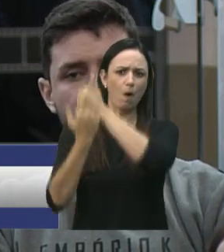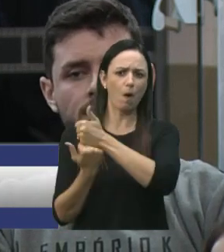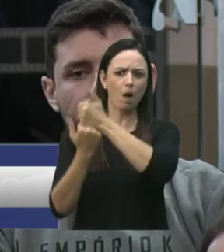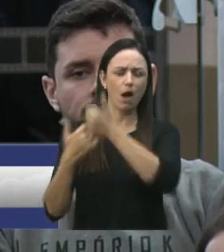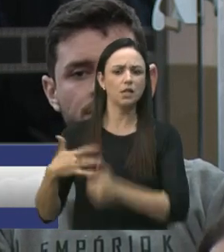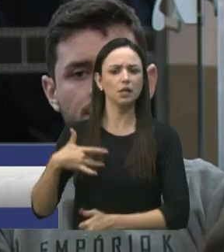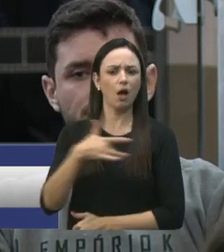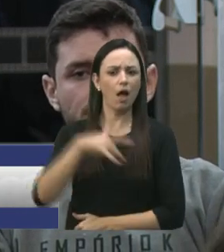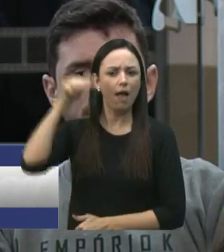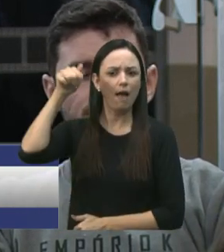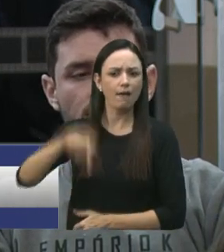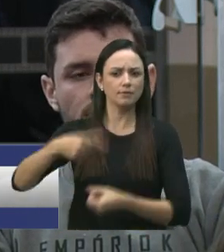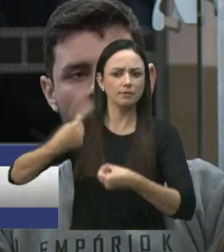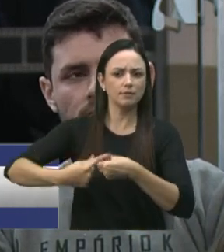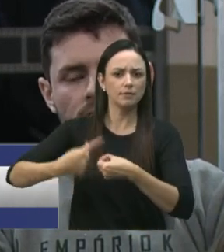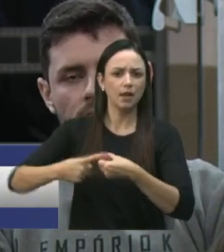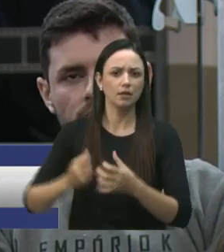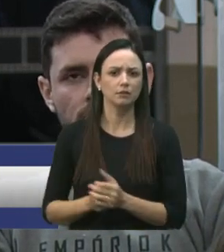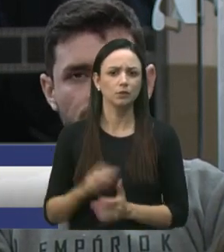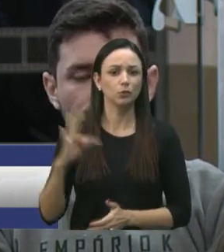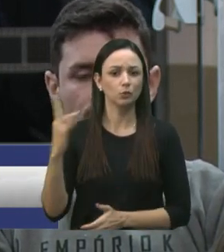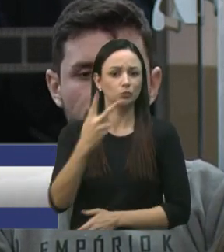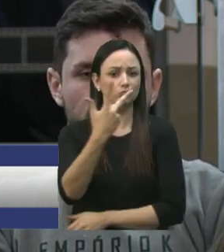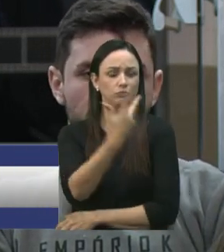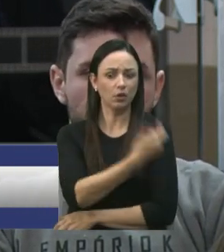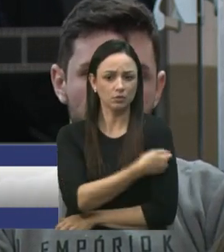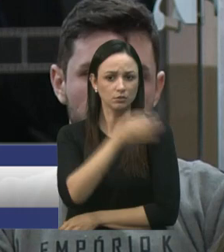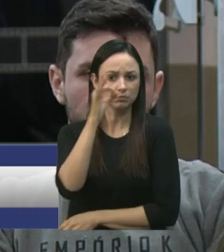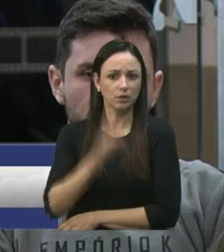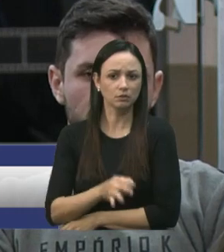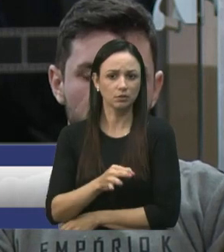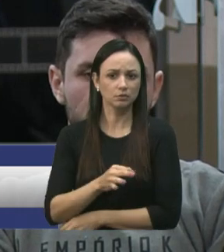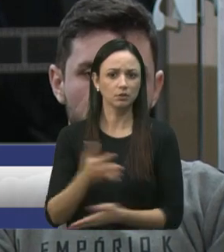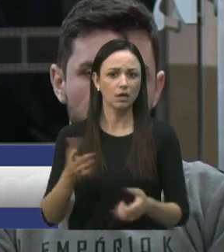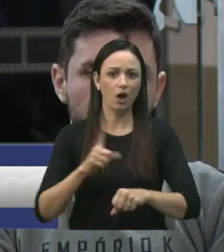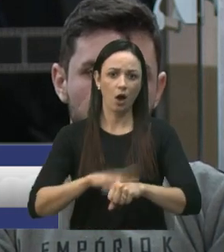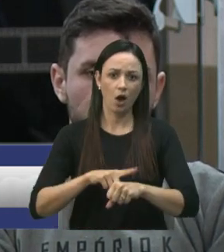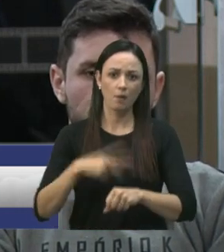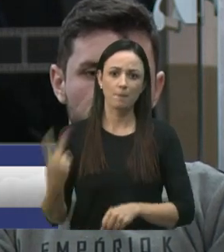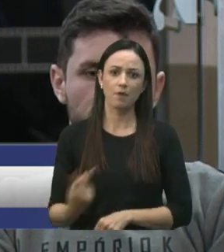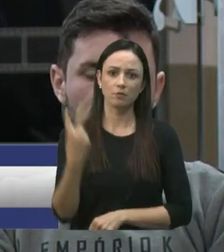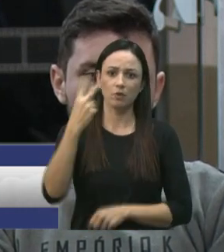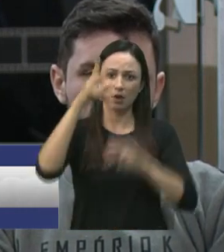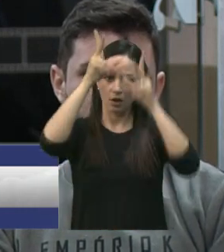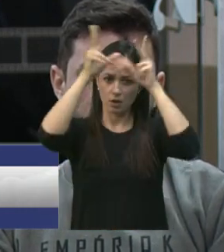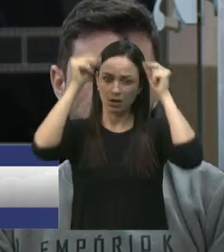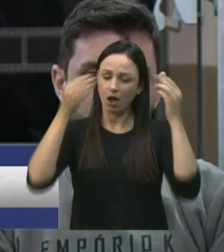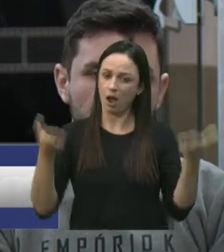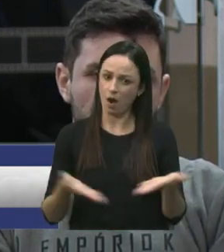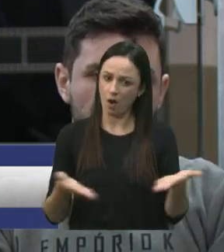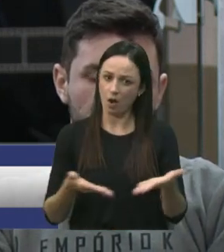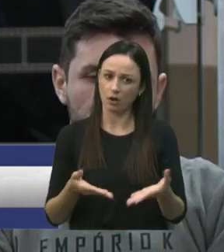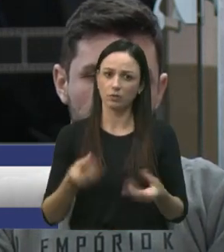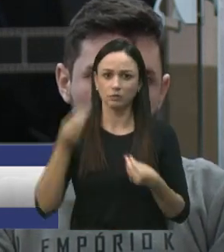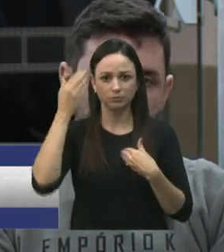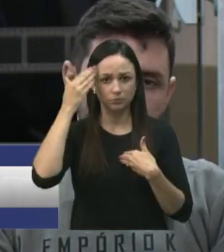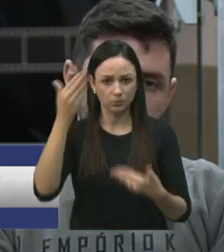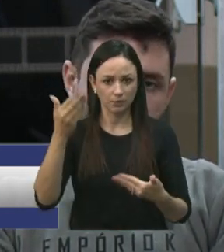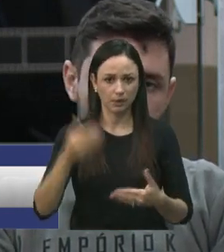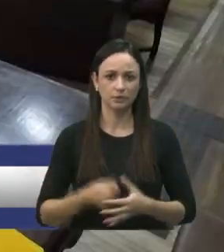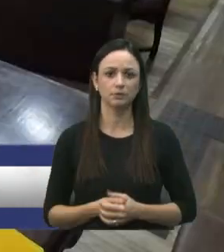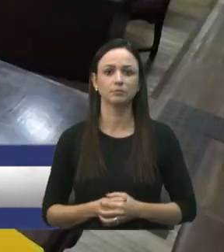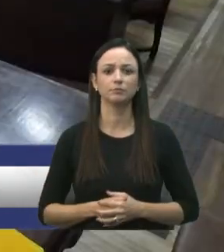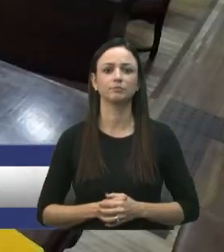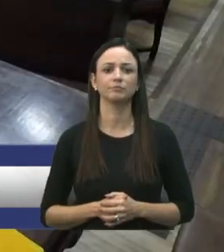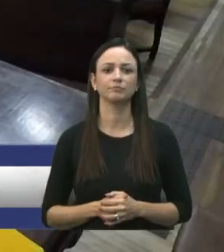Né, todo mundo aqui, com certeza, está vacinado. Então, a hora de mostrar a valorização da enfermagem é agora. Muito obrigada.